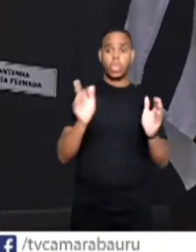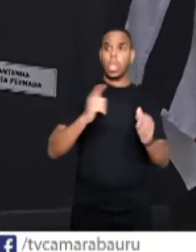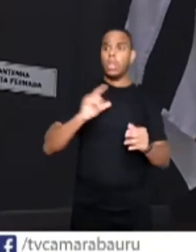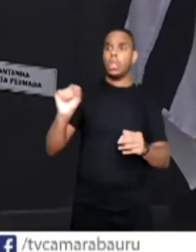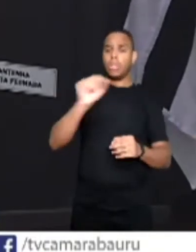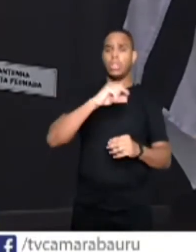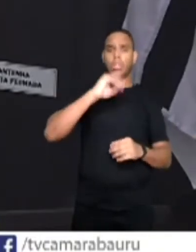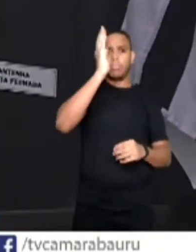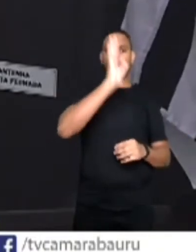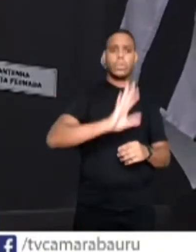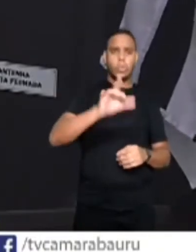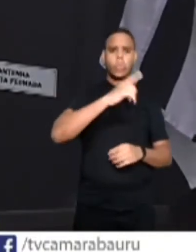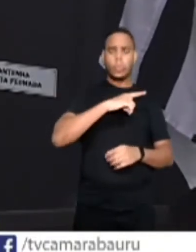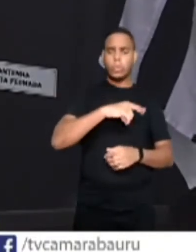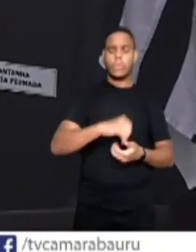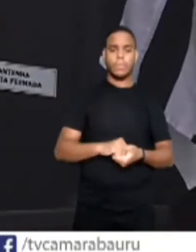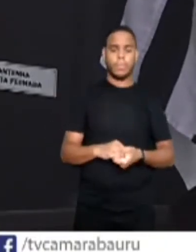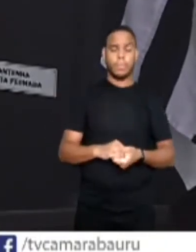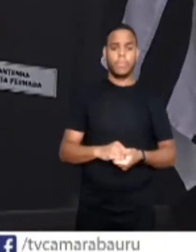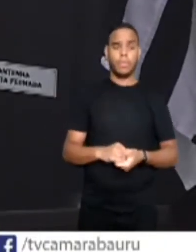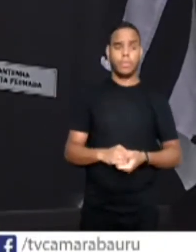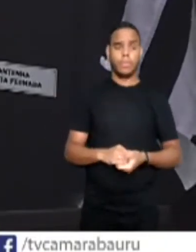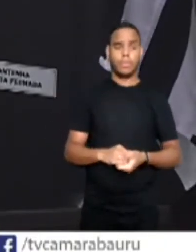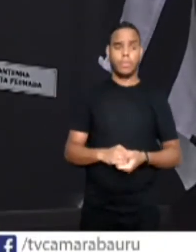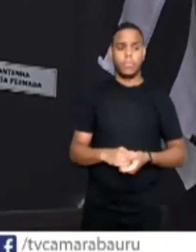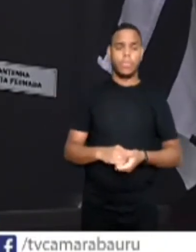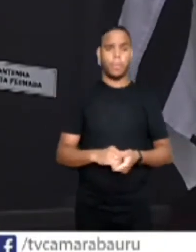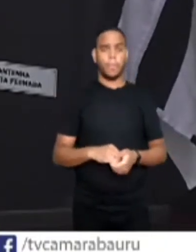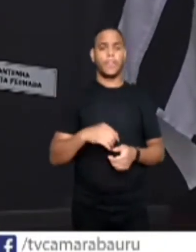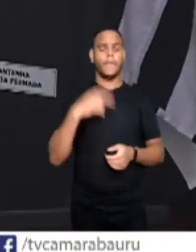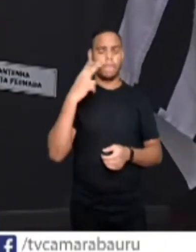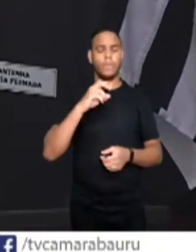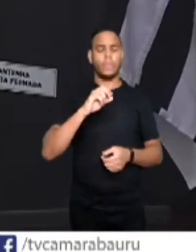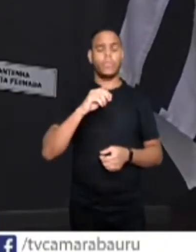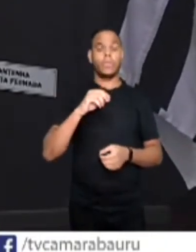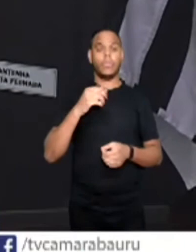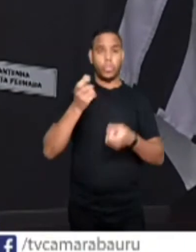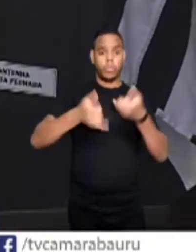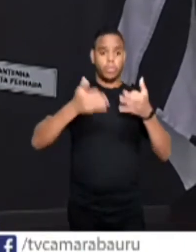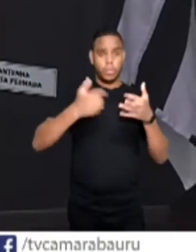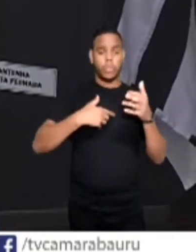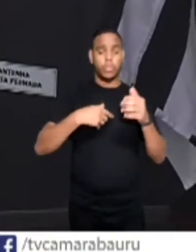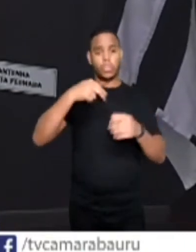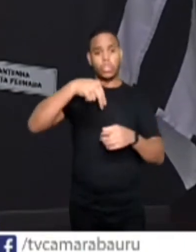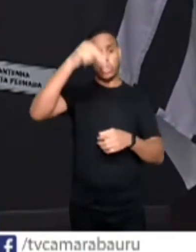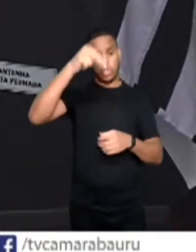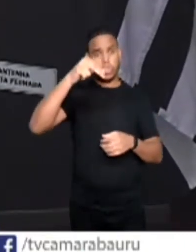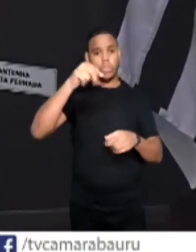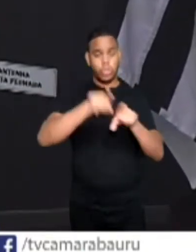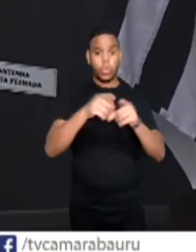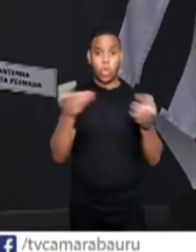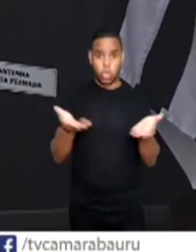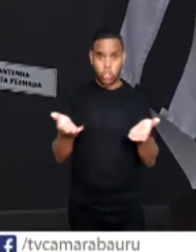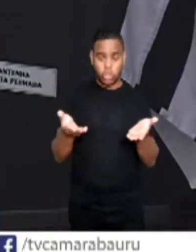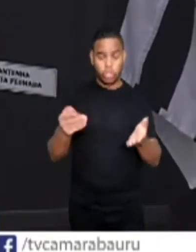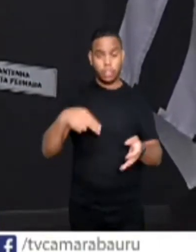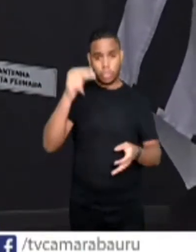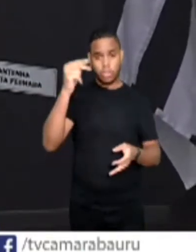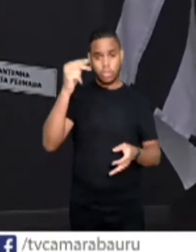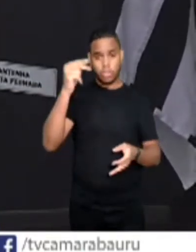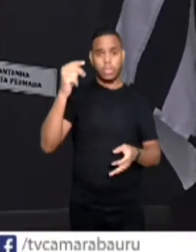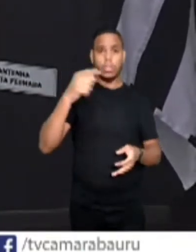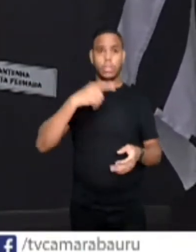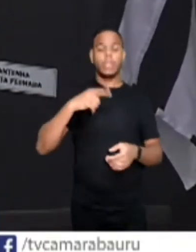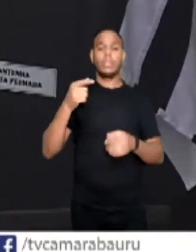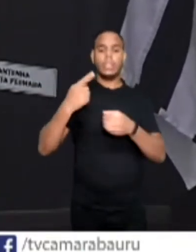quando o vereador Miano colocou Nordeste. O Nordeste hoje está tendo alguns municípios,